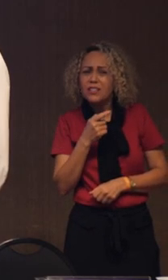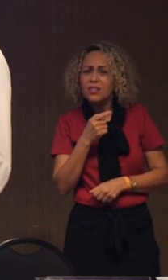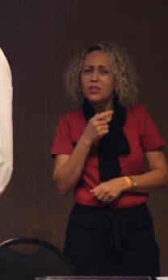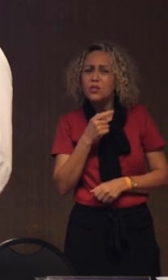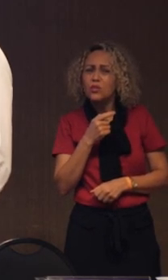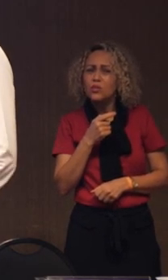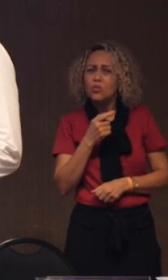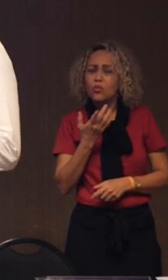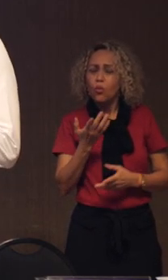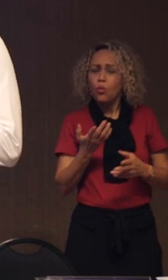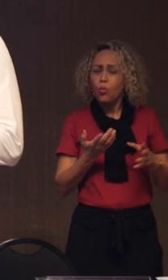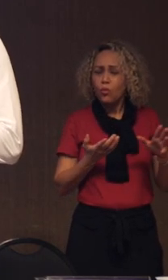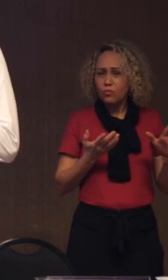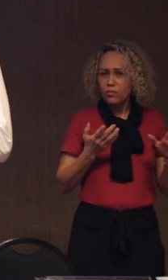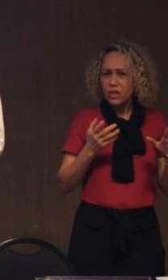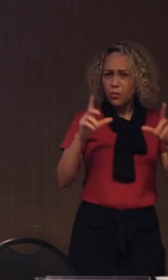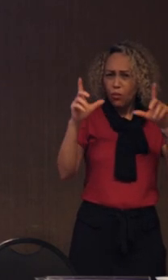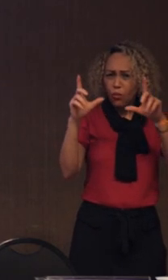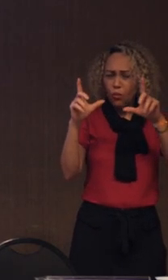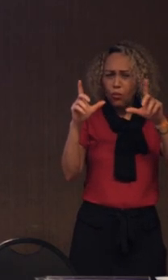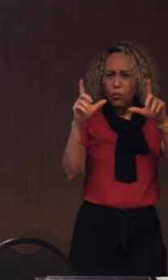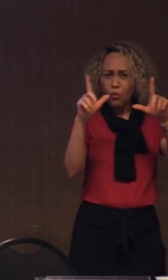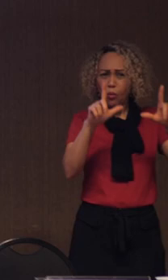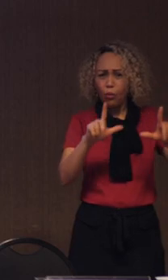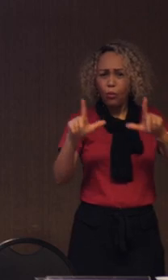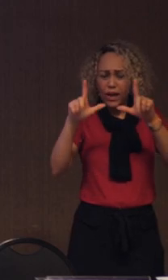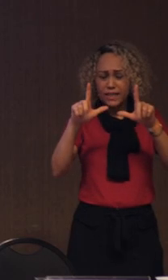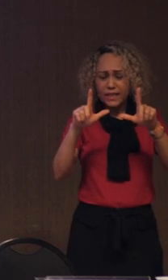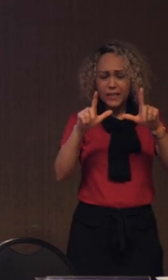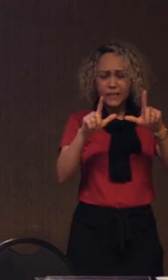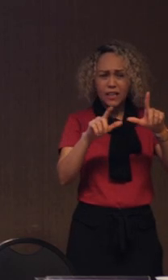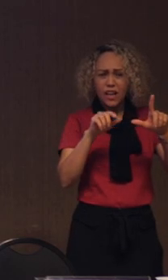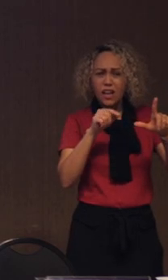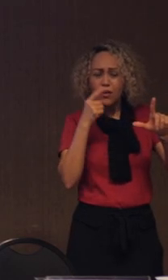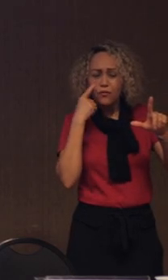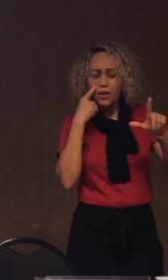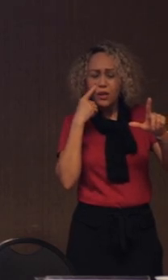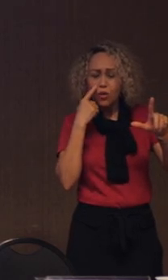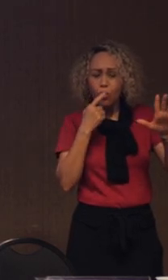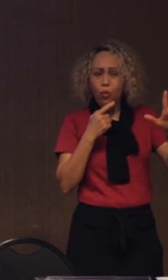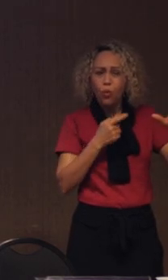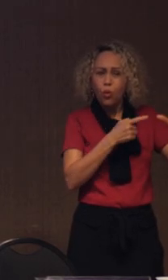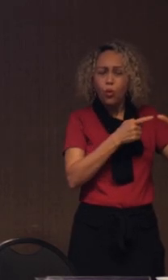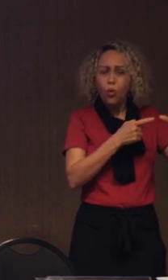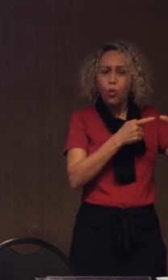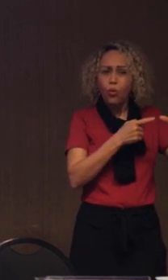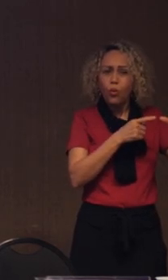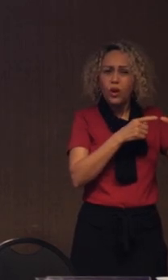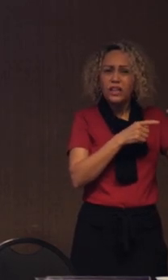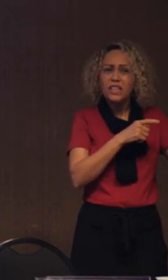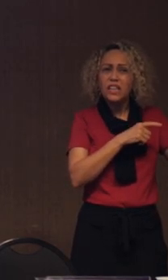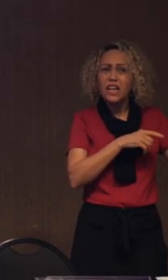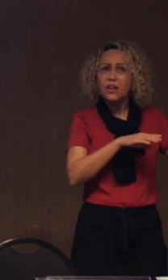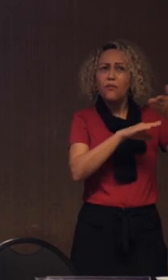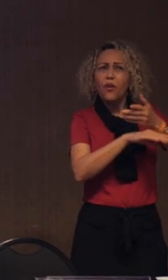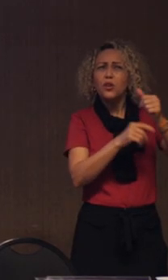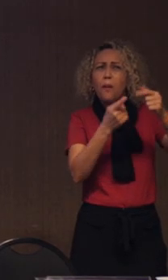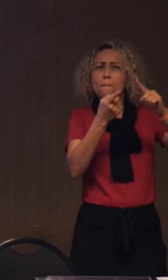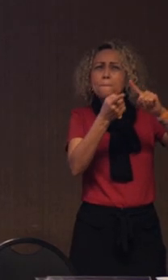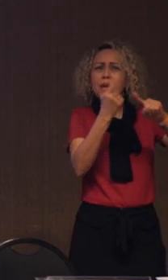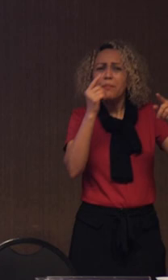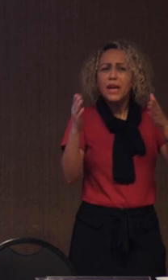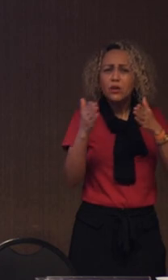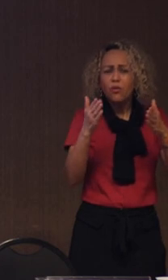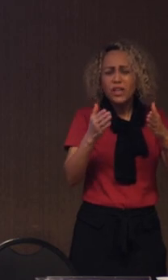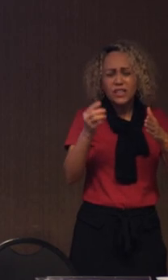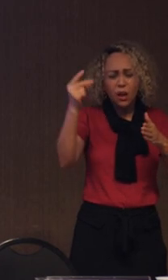novamente. O Lula foi ao Senegal, num lugar chamado Ilha de Gorée. lá na Ilha do